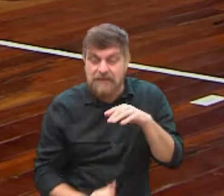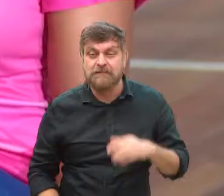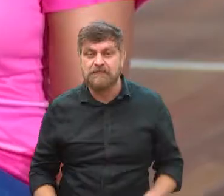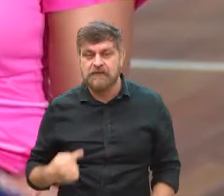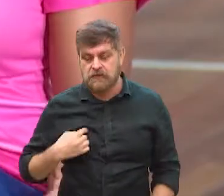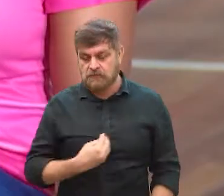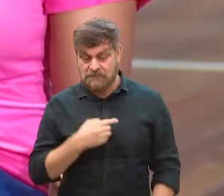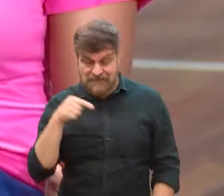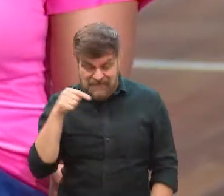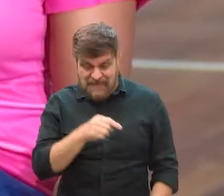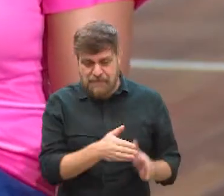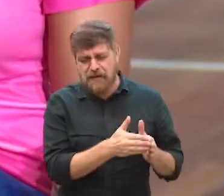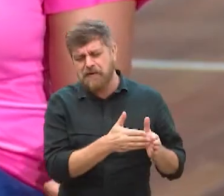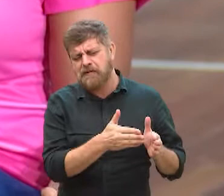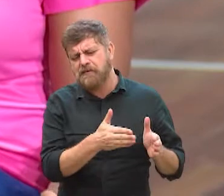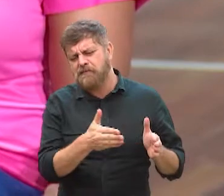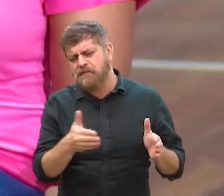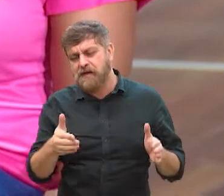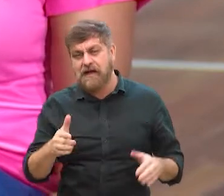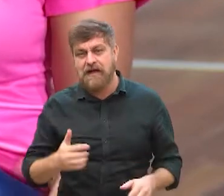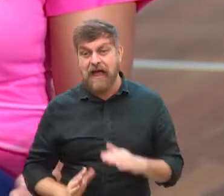anos, estudei, então,